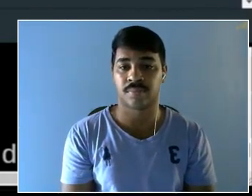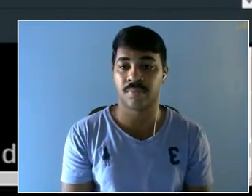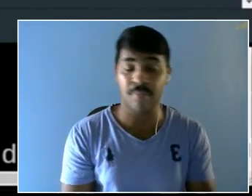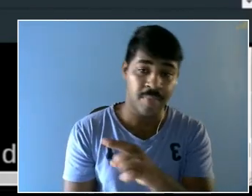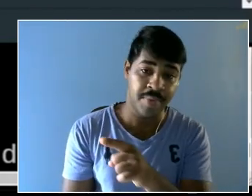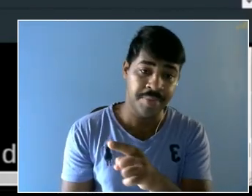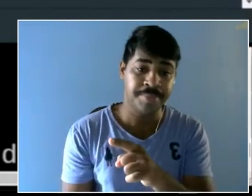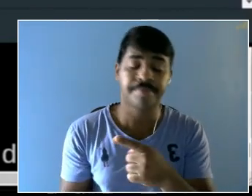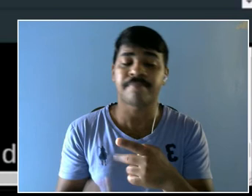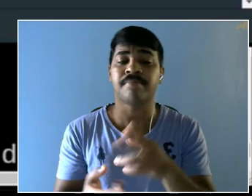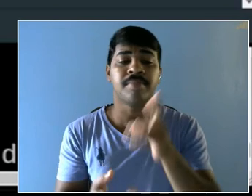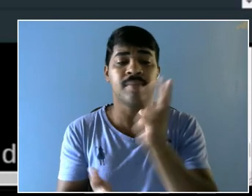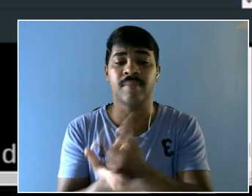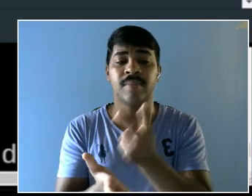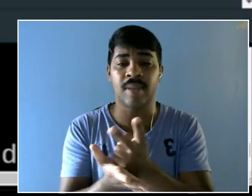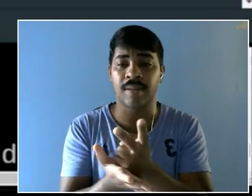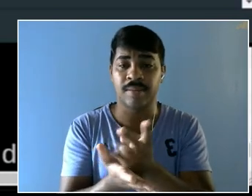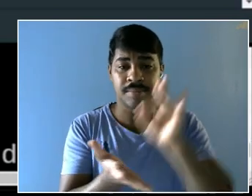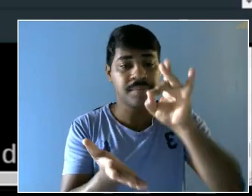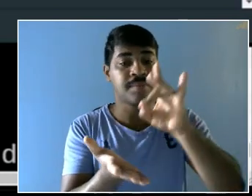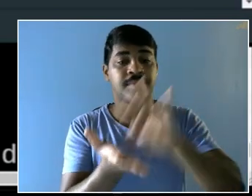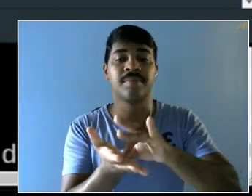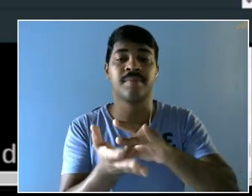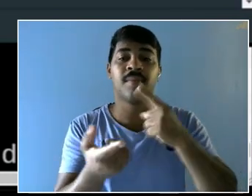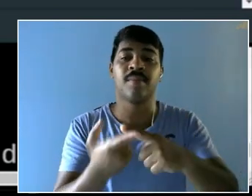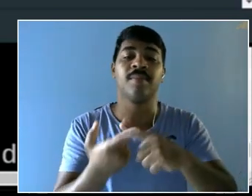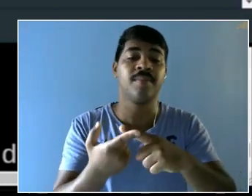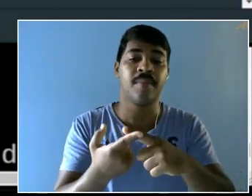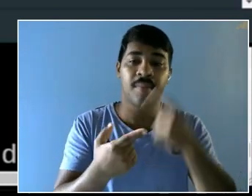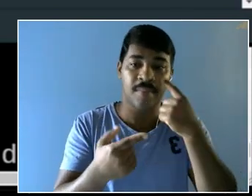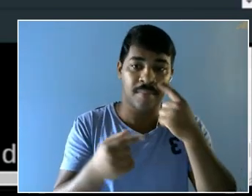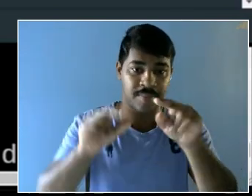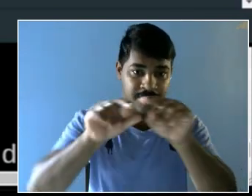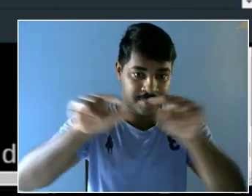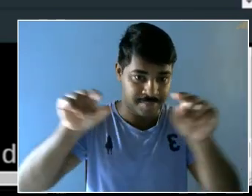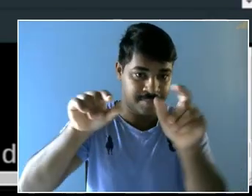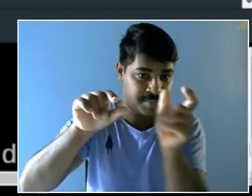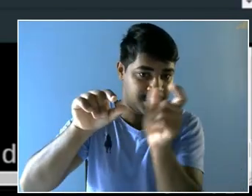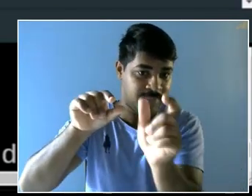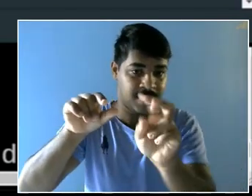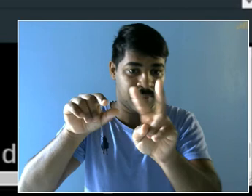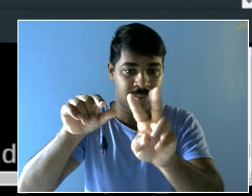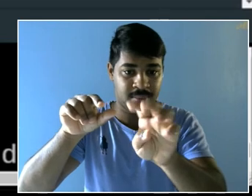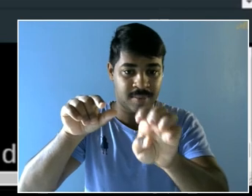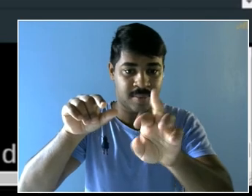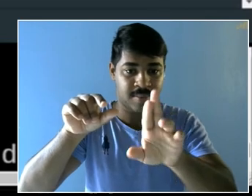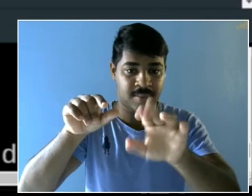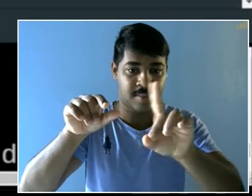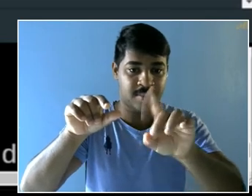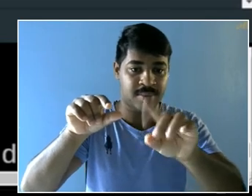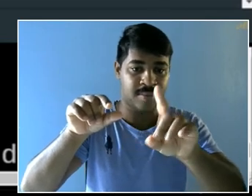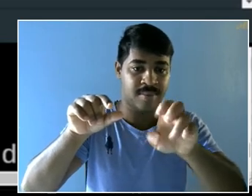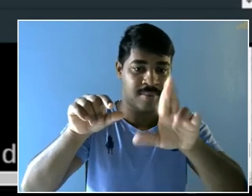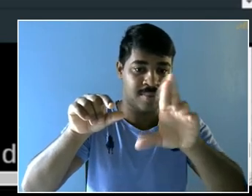de ser verdadeiro, porque isso aqui é uma constante, é um valor que eu coloquei aqui. Então, enquanto é verdadeiro, mas esse verdadeiro nunca muda, então vai